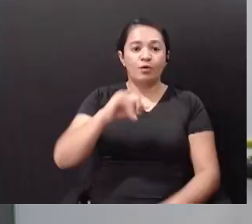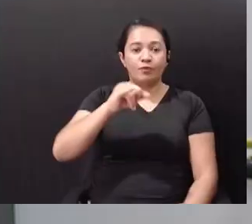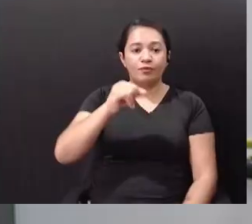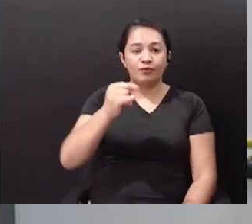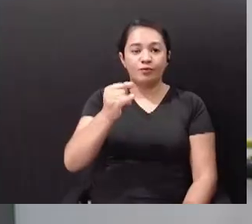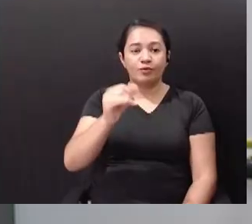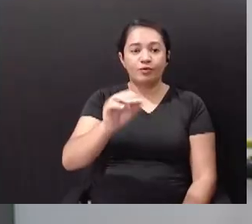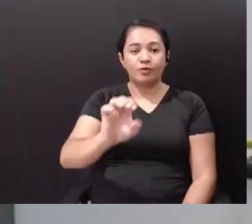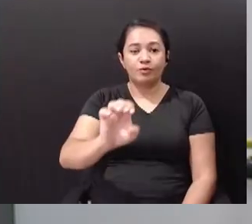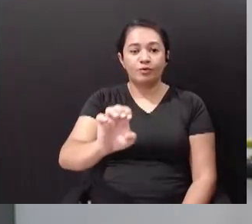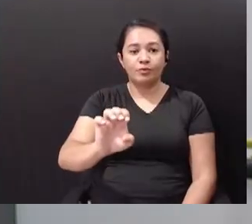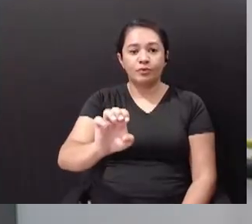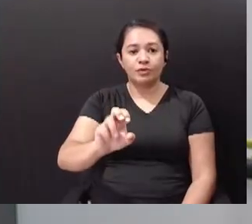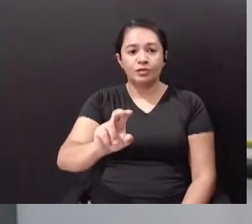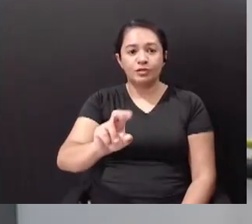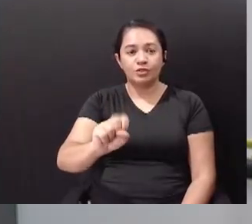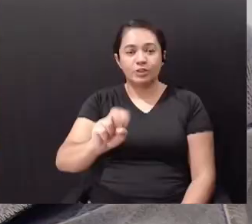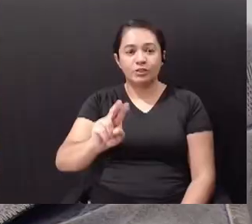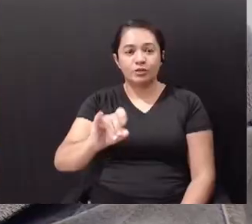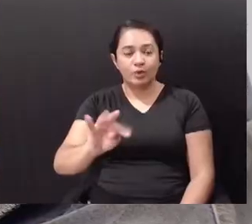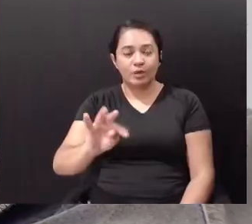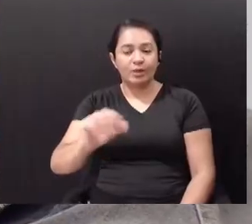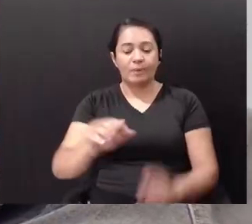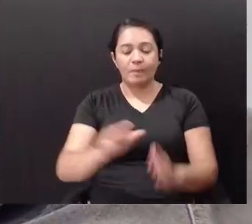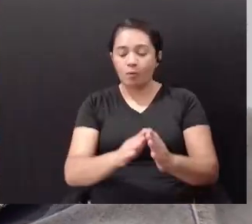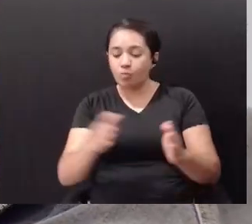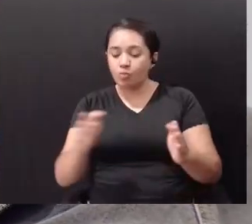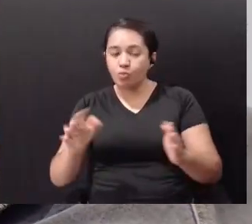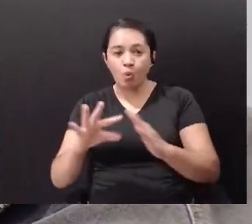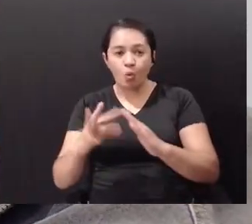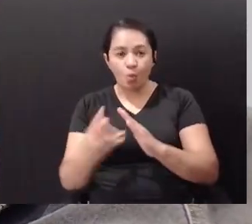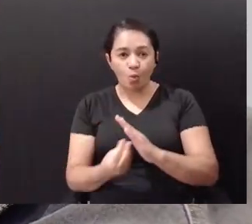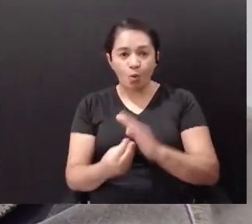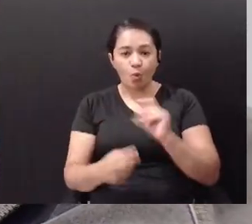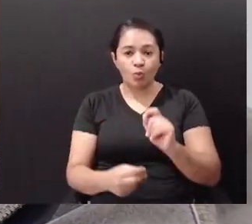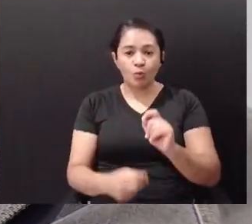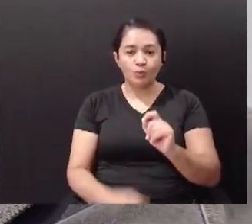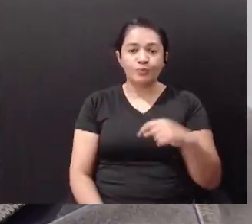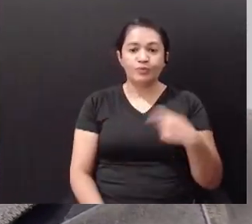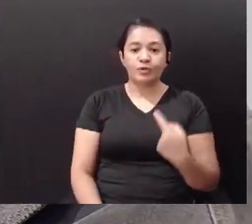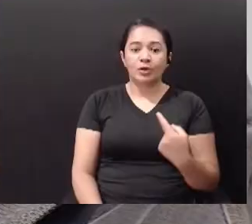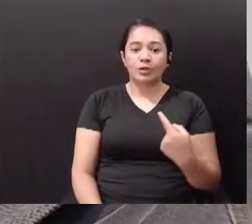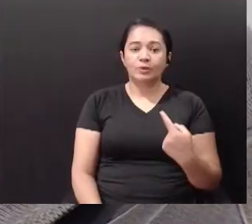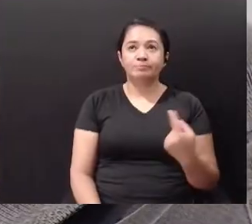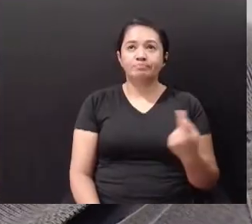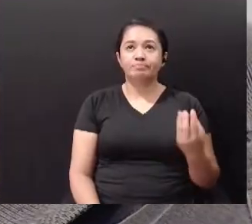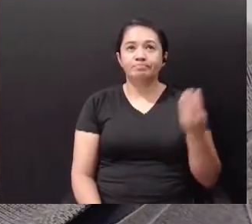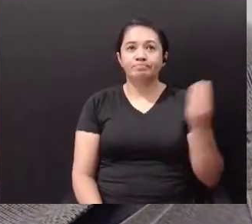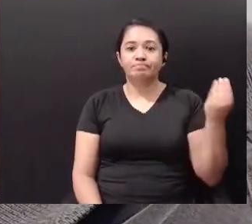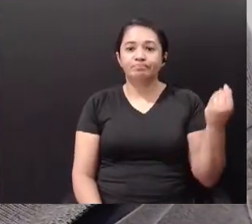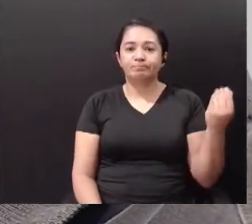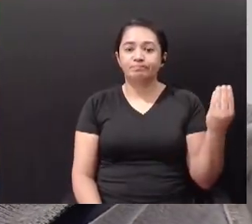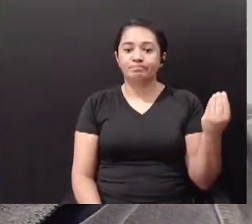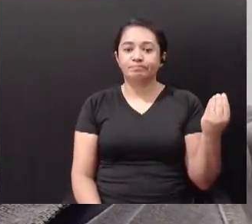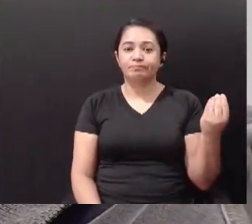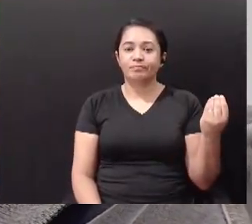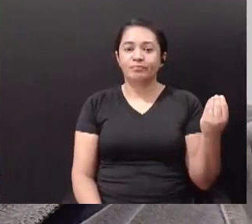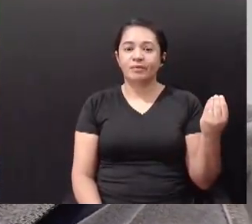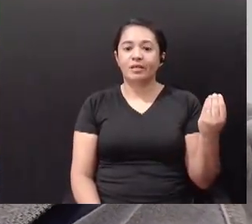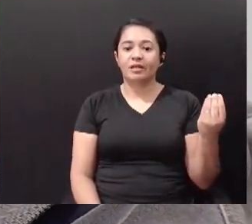Durante o período colonial, a gente não pode dizer que não existia uma educação